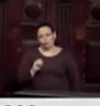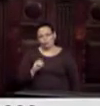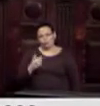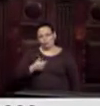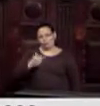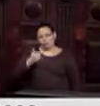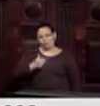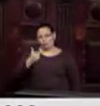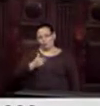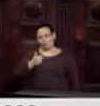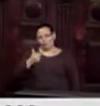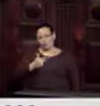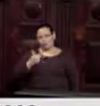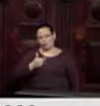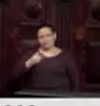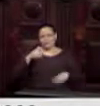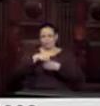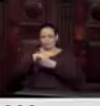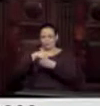no segundo turno,